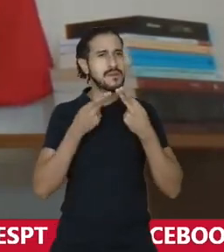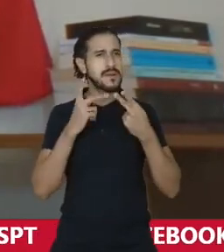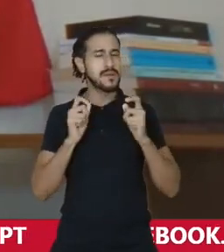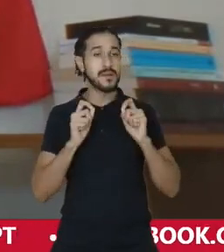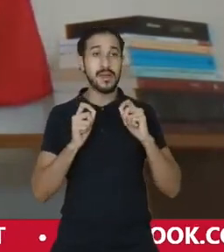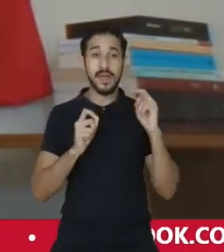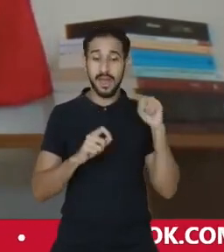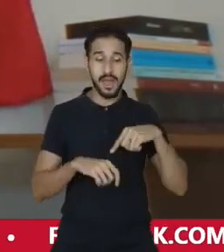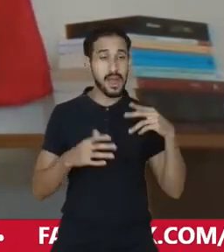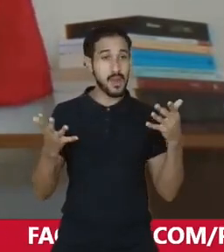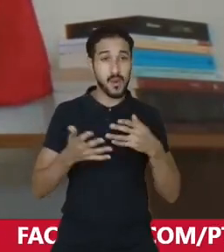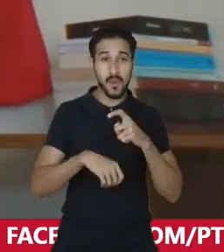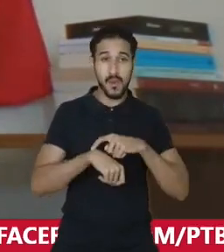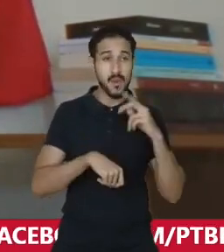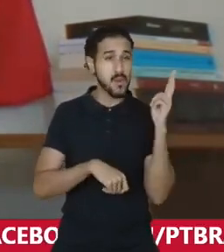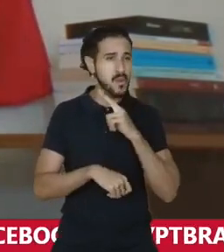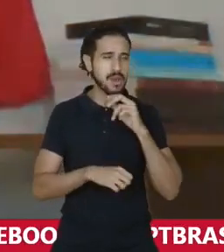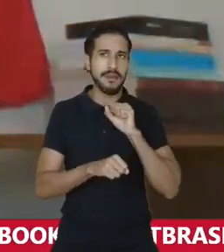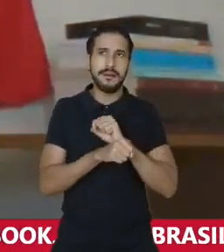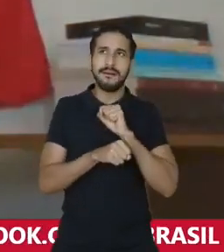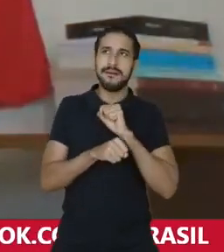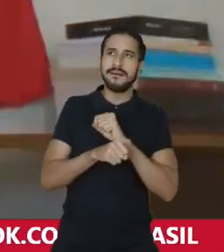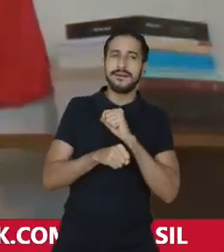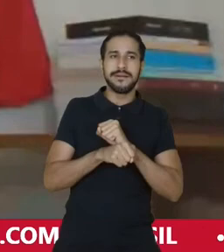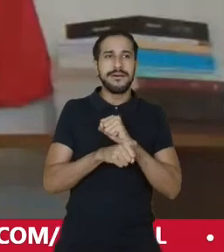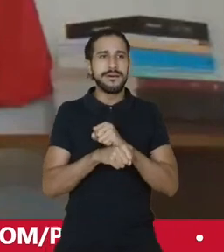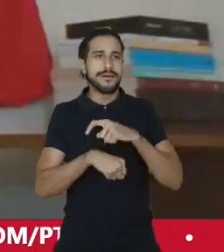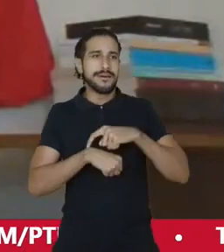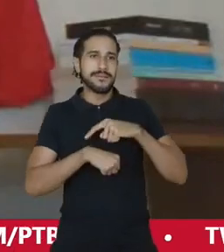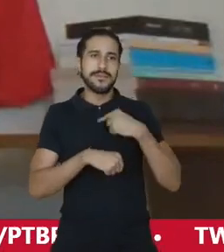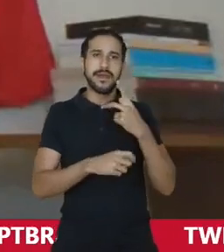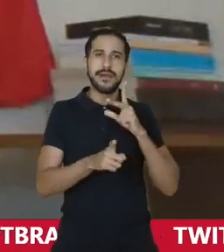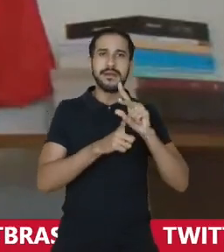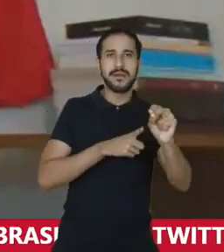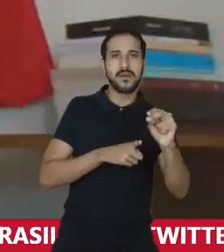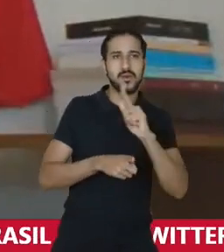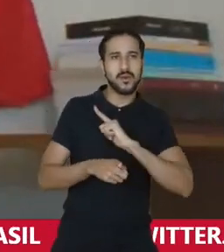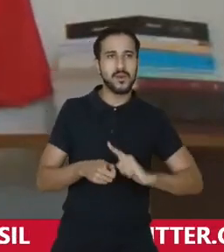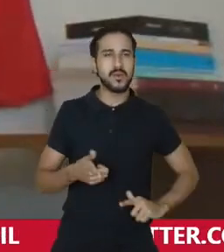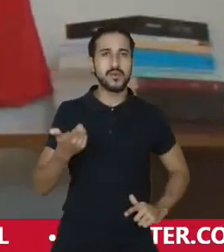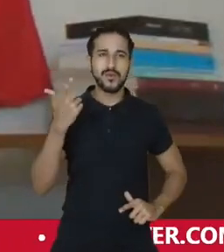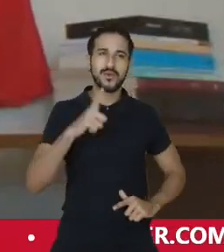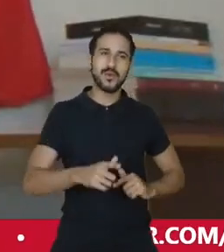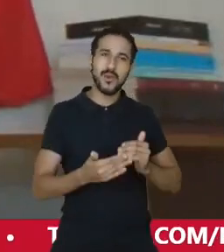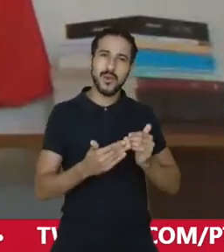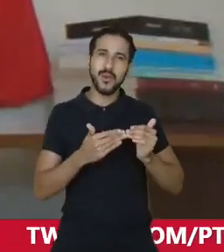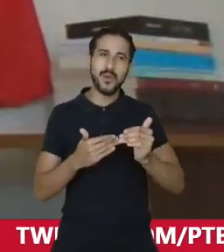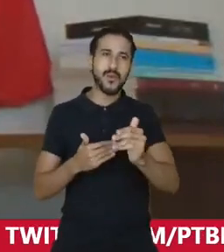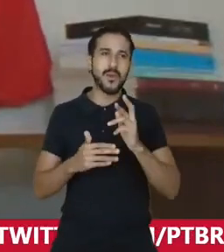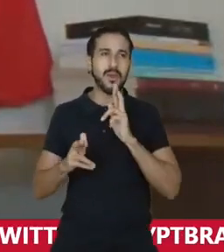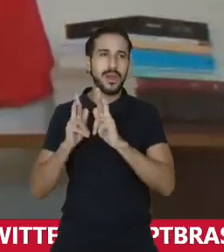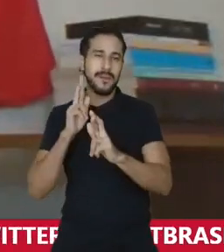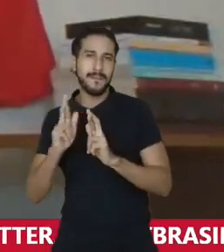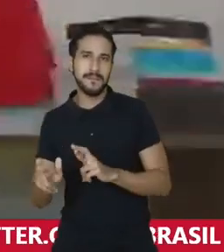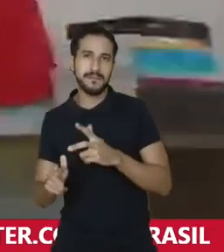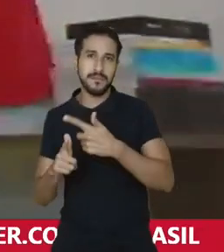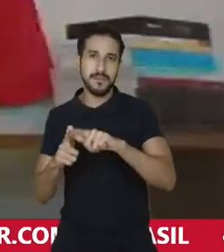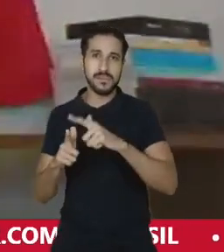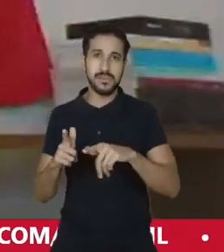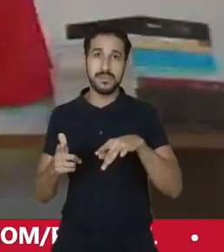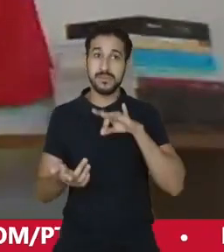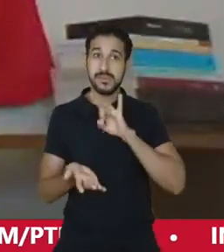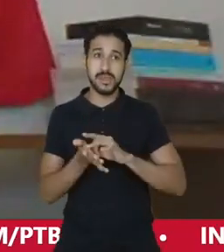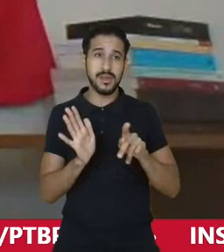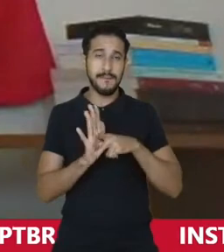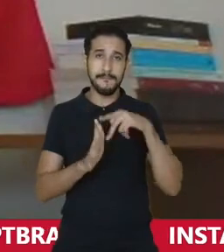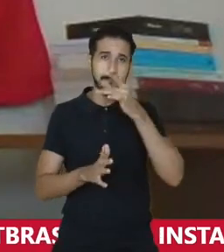senso de urgência. Nós não podemos esperar o momento em que ganharemos o governo novamente para começar a dar resposta para os problemas